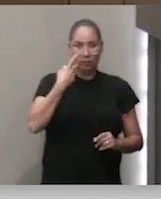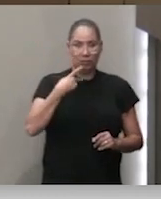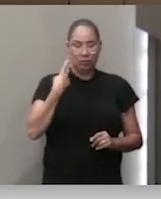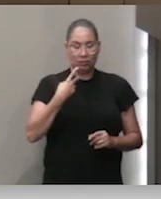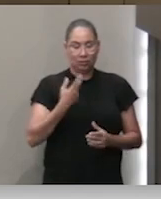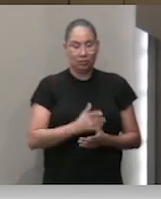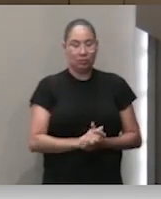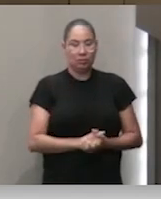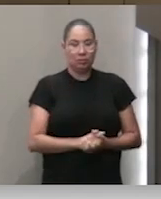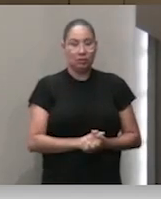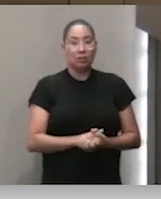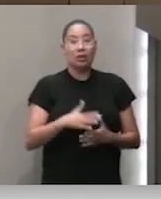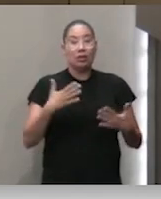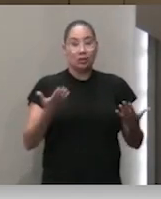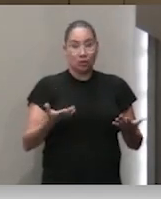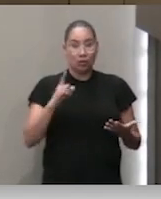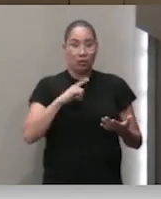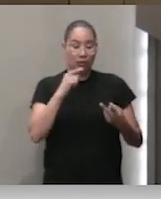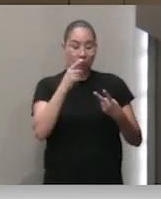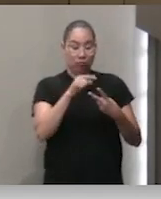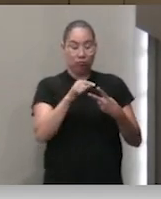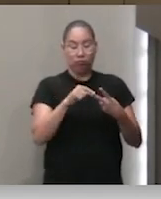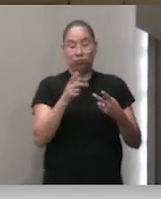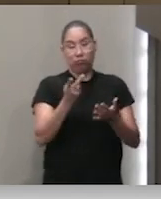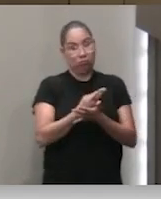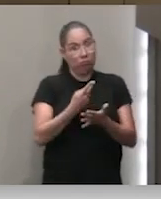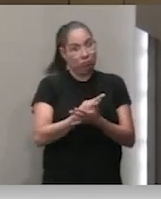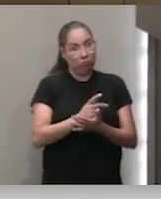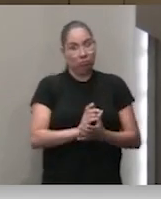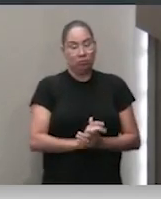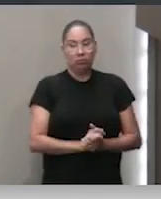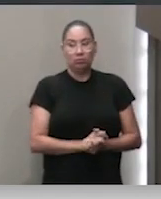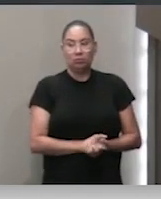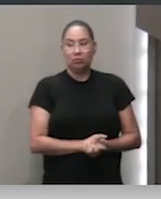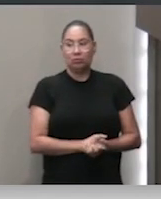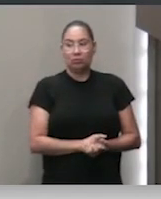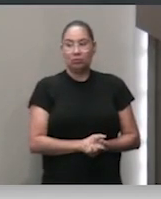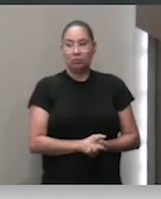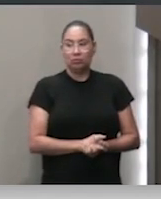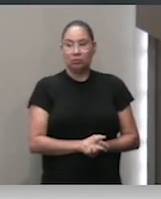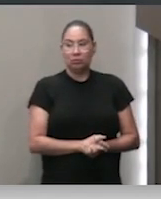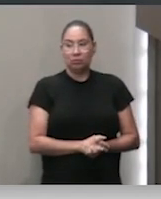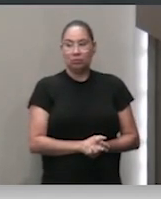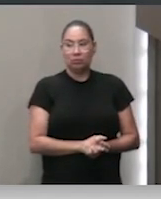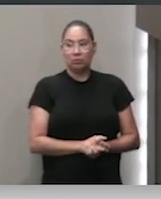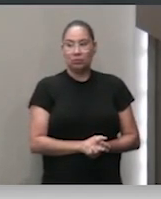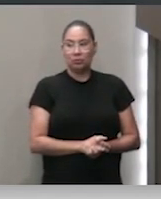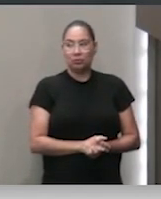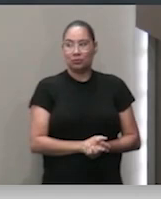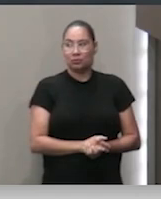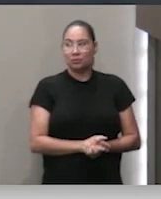Só um minutinho, então, só um minutinho, teve vereador. 2 erros. Vereador. Digamos assim. Vereador, só um minutinho.